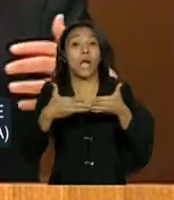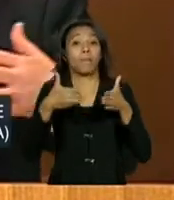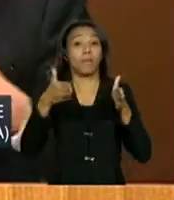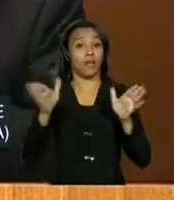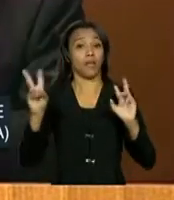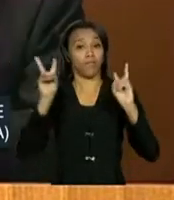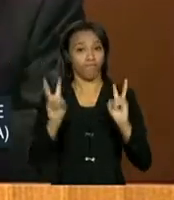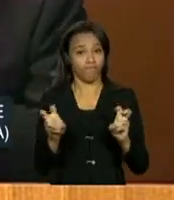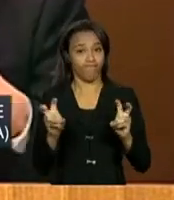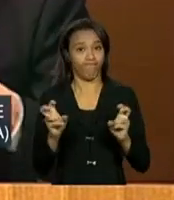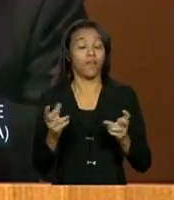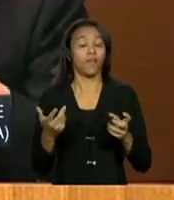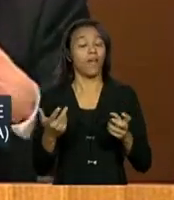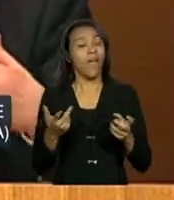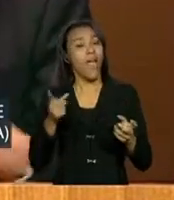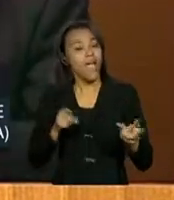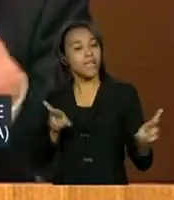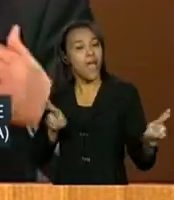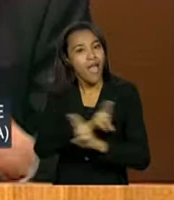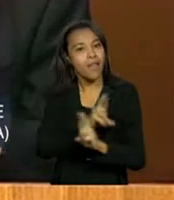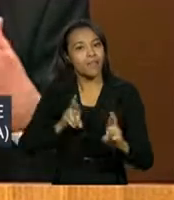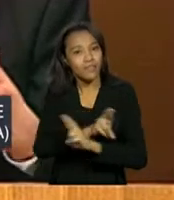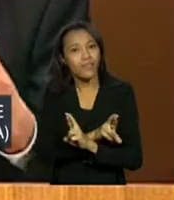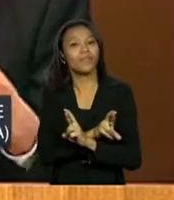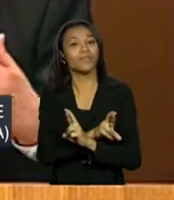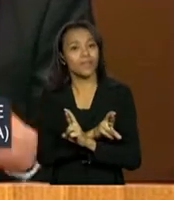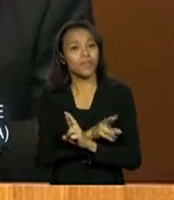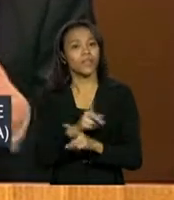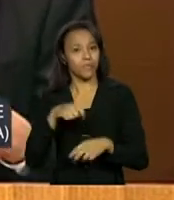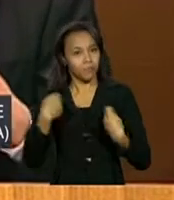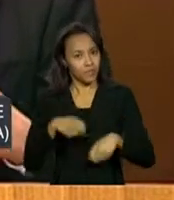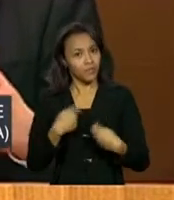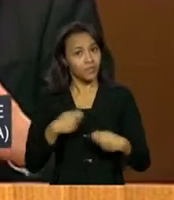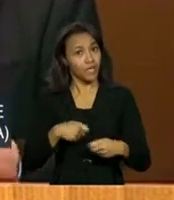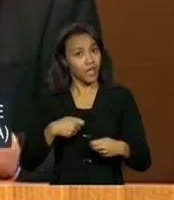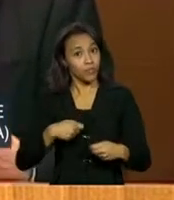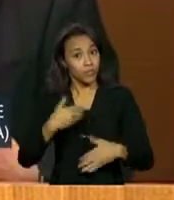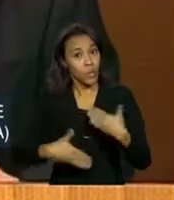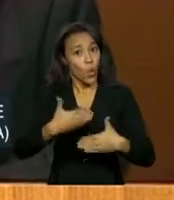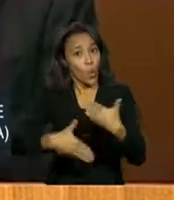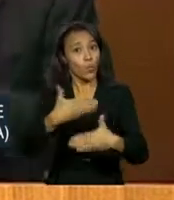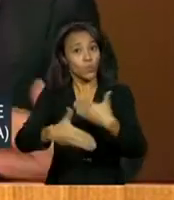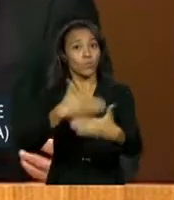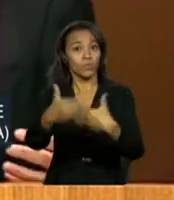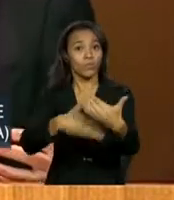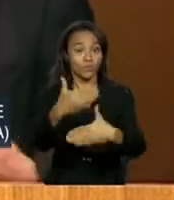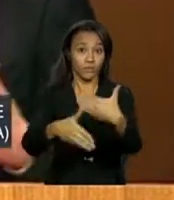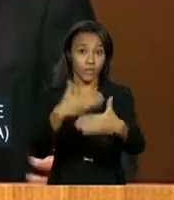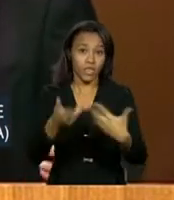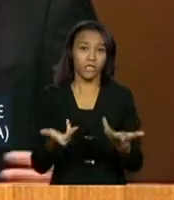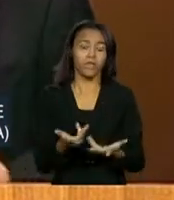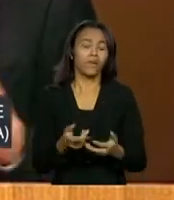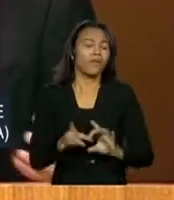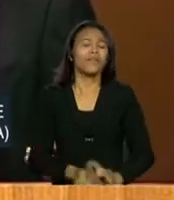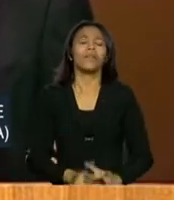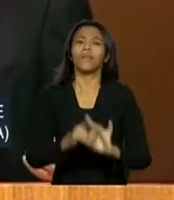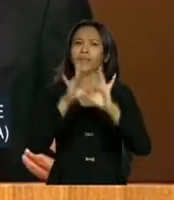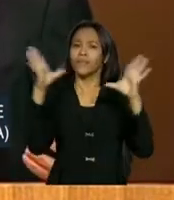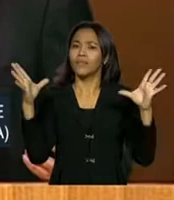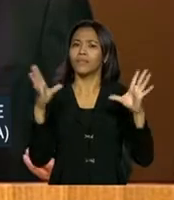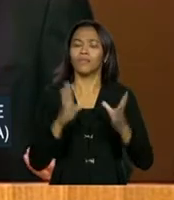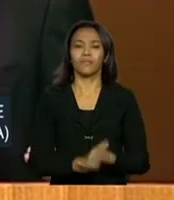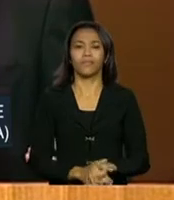Nessa relação, eu acho que nós temos que construir uma capacidade produtiva extremamente livre,